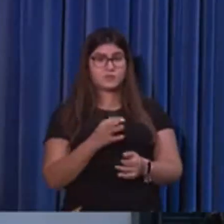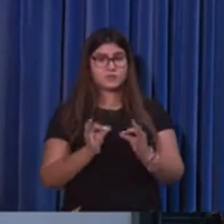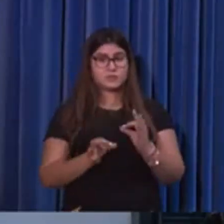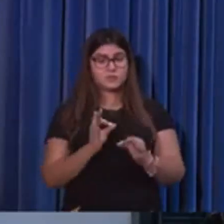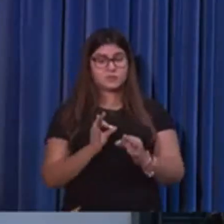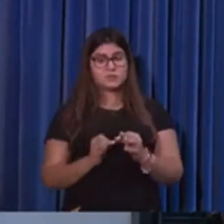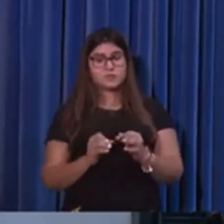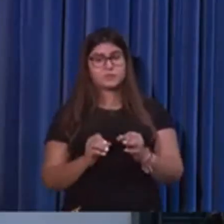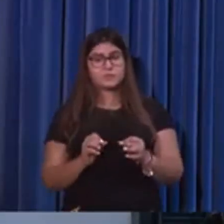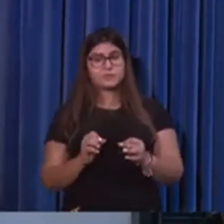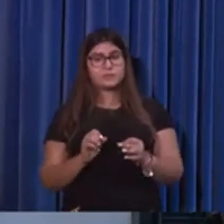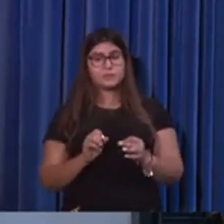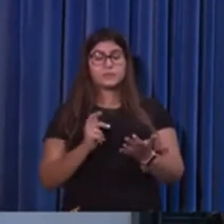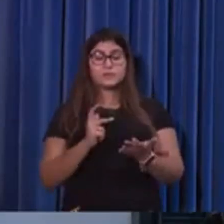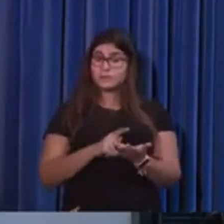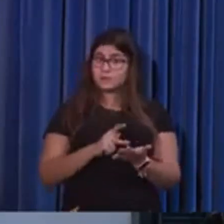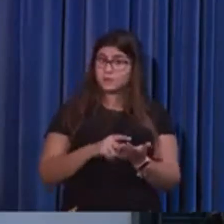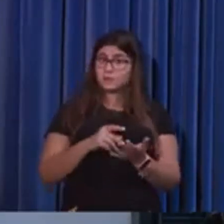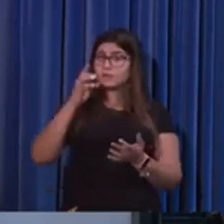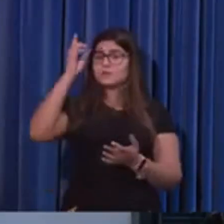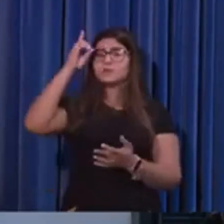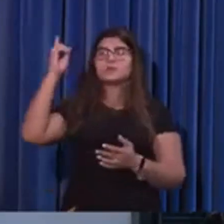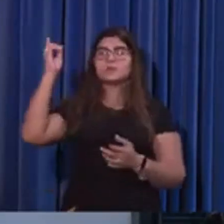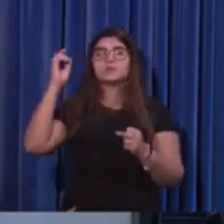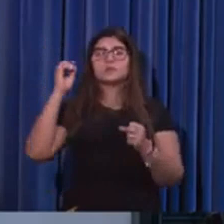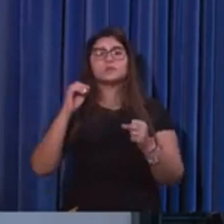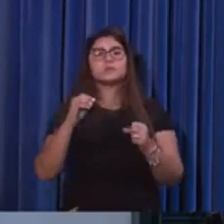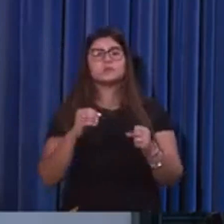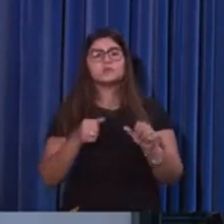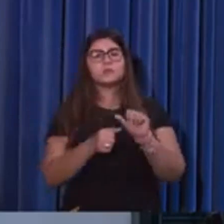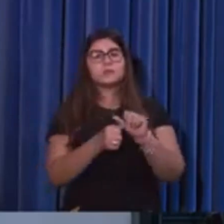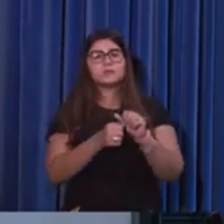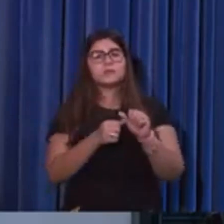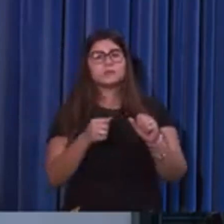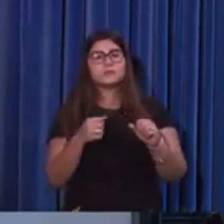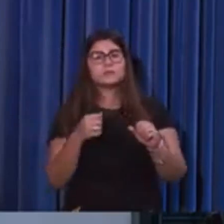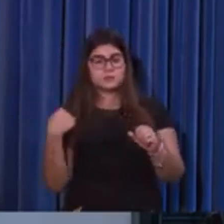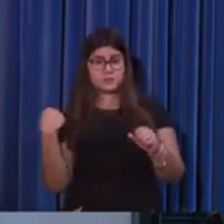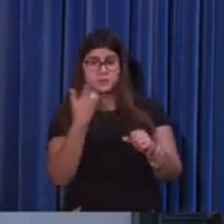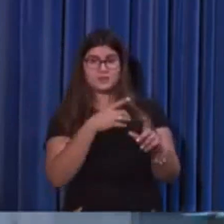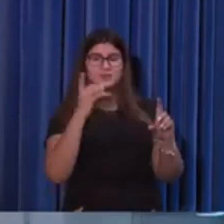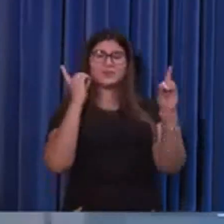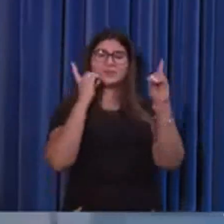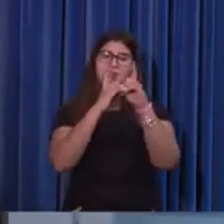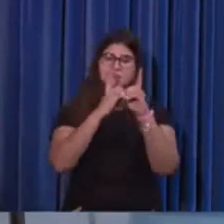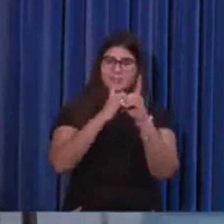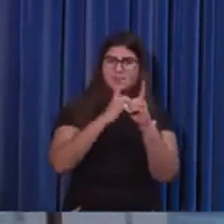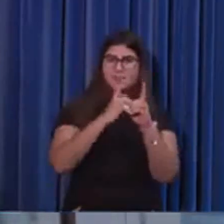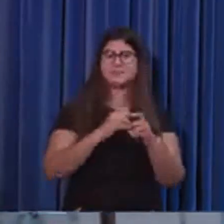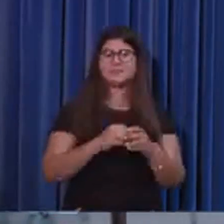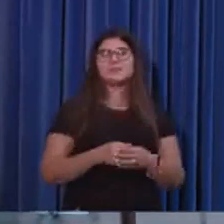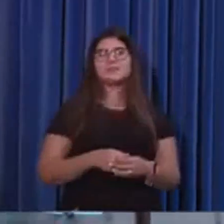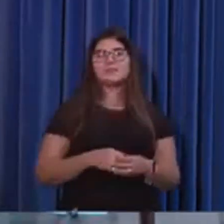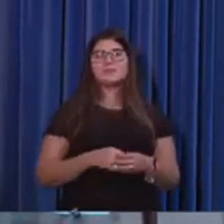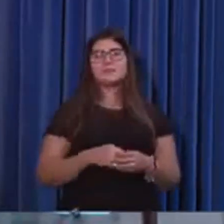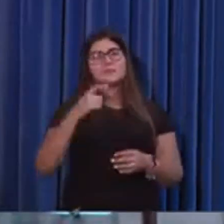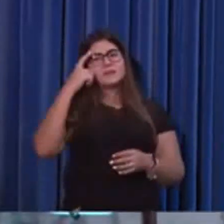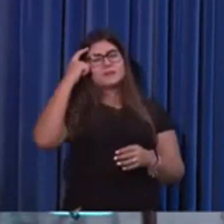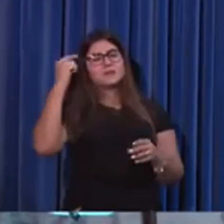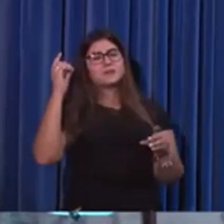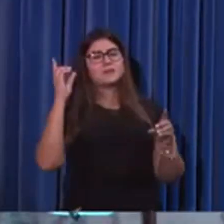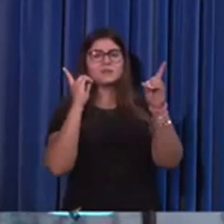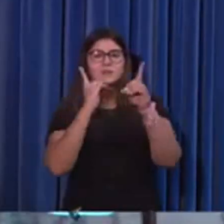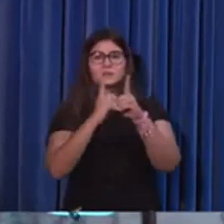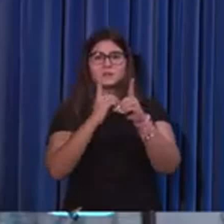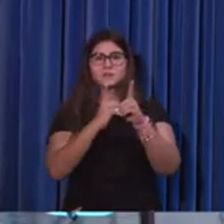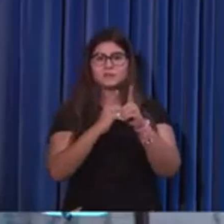está disciplinando, Ele está nos fazendo discípulos dEle. Esta é a ideia de discipulado, é nos fazer cada vez